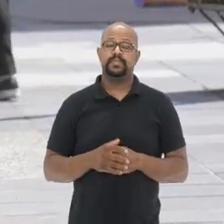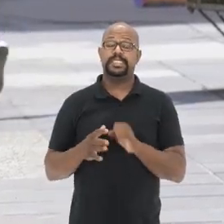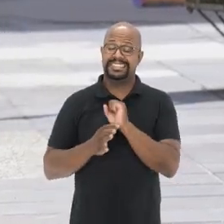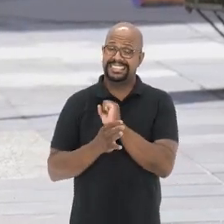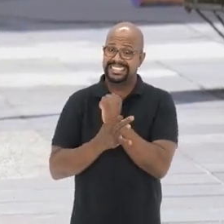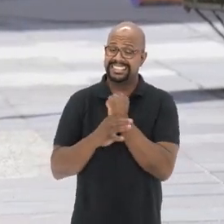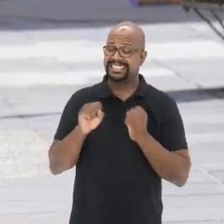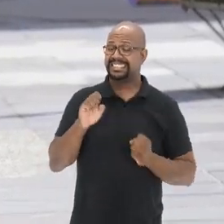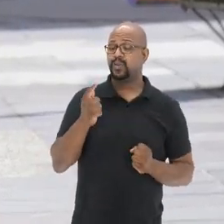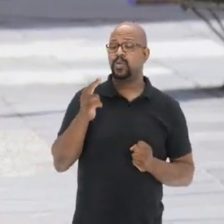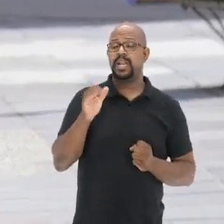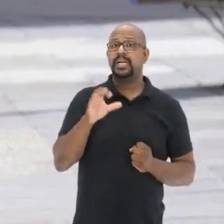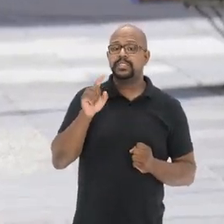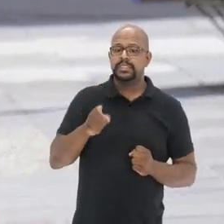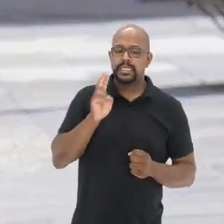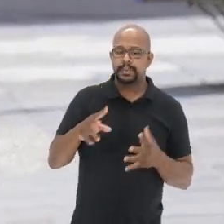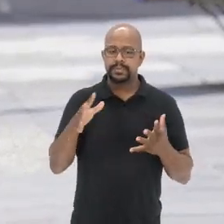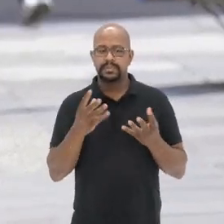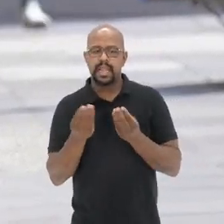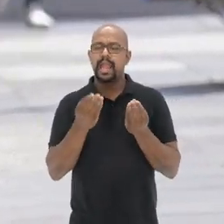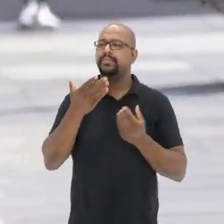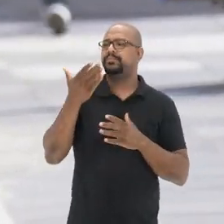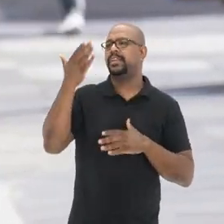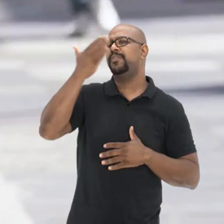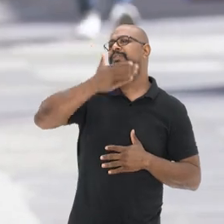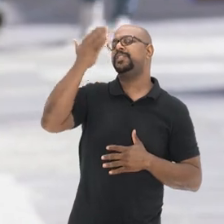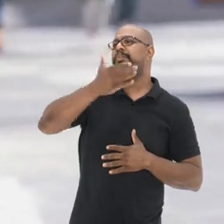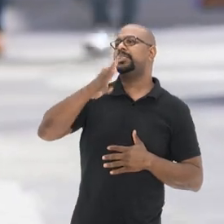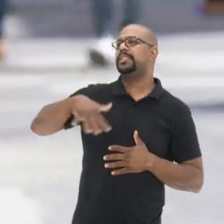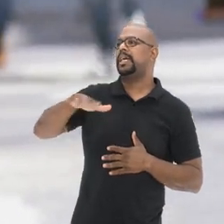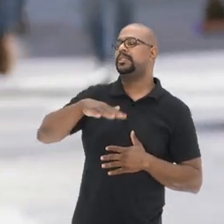E segurança que sempre se apoiou na invisibilidade.